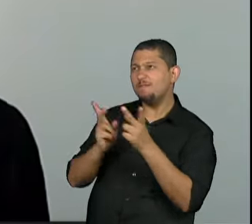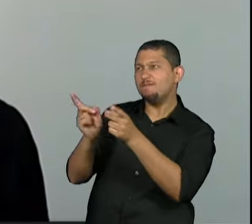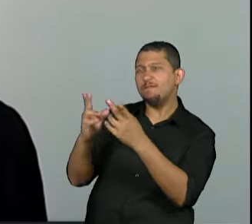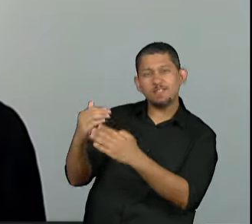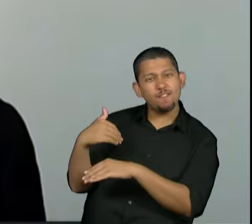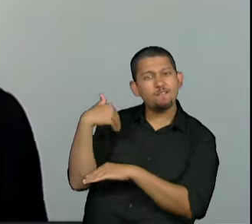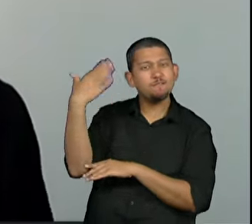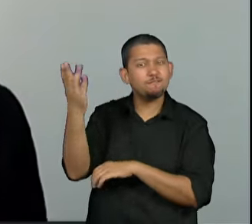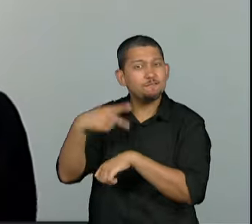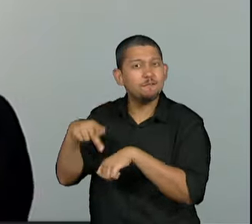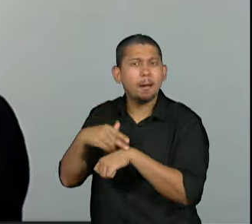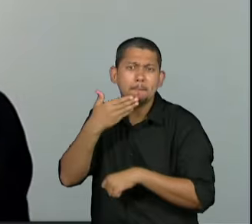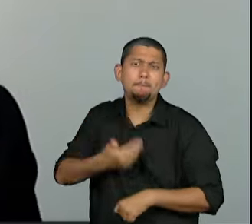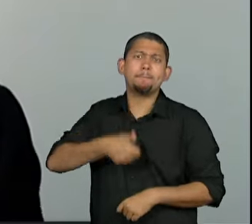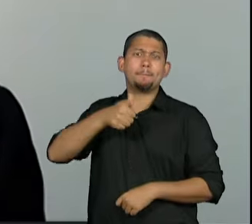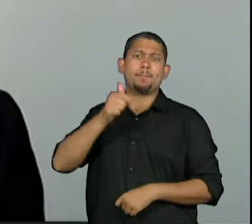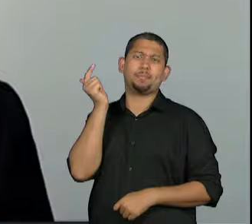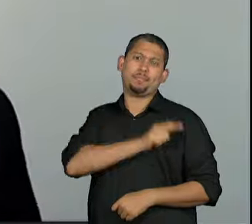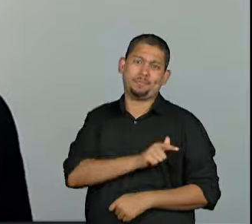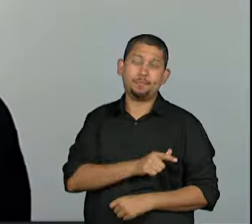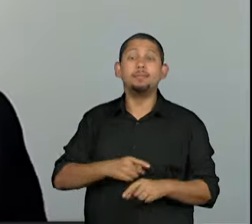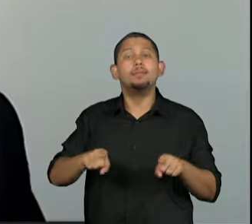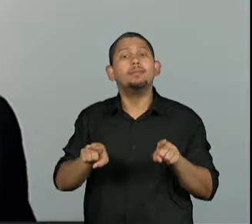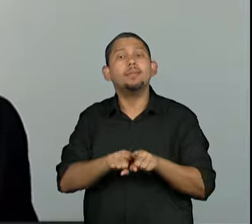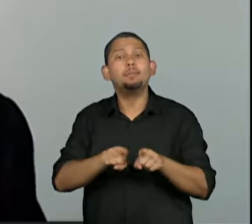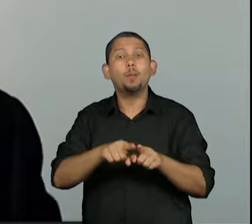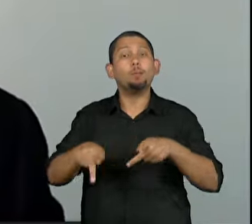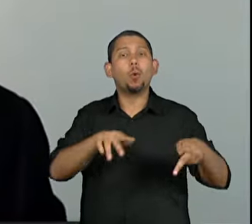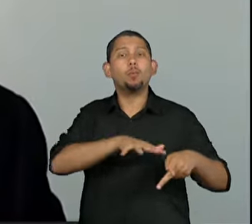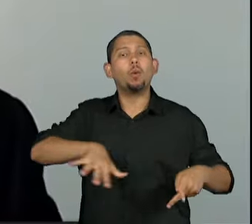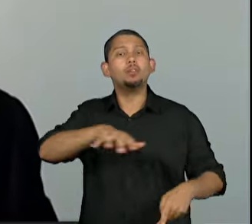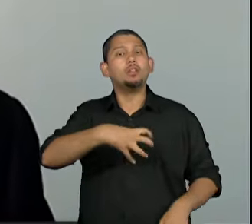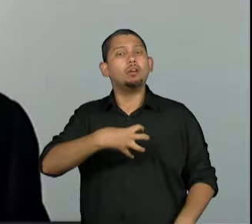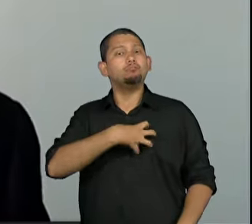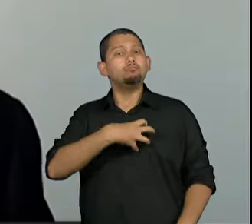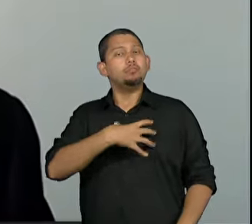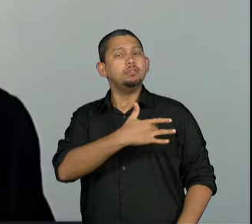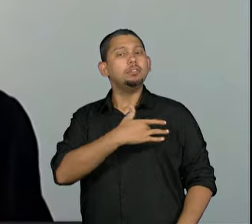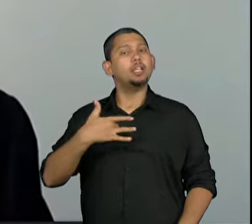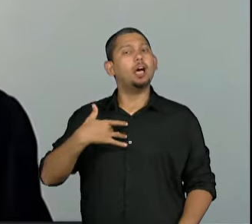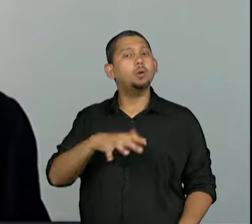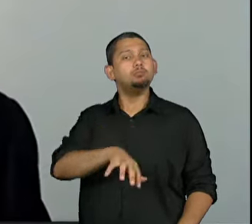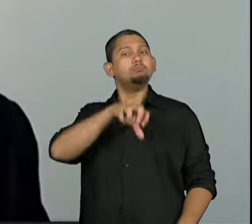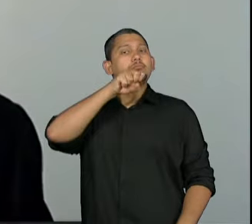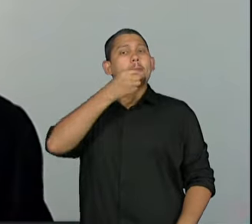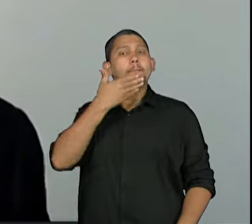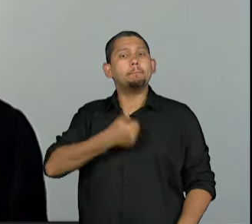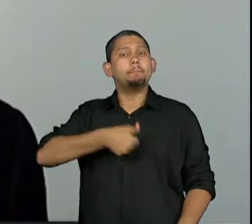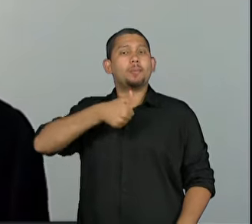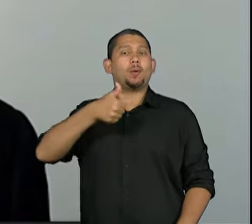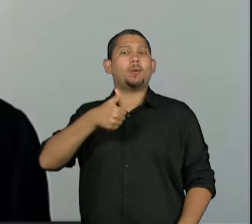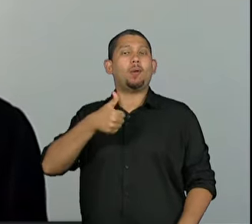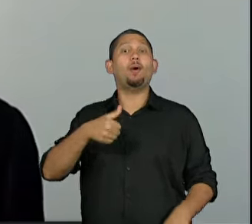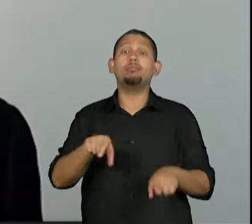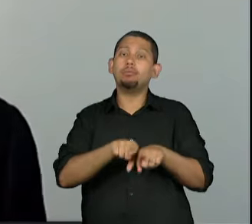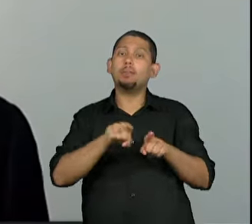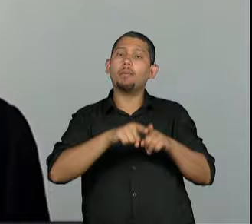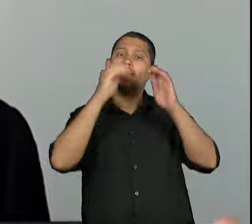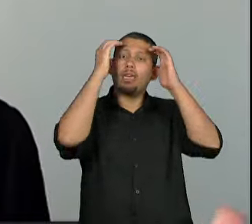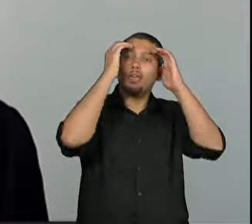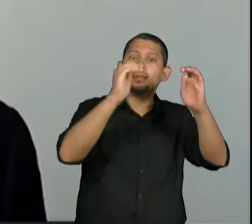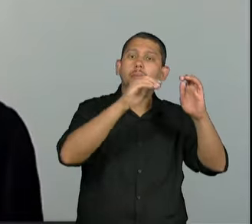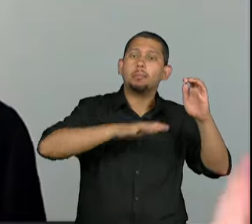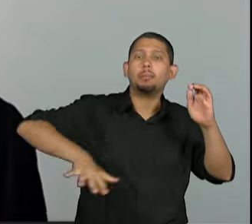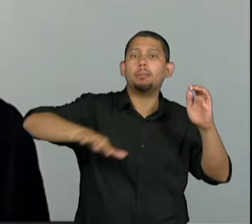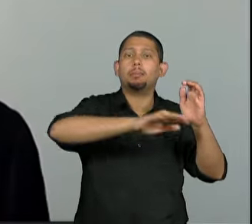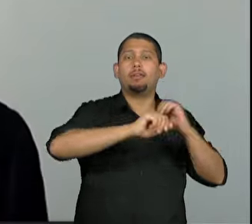economia internacional e estaremos com uma população de muito melhor qualidade de vida, respeitando, portanto,